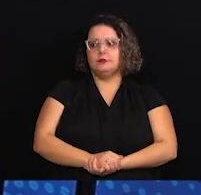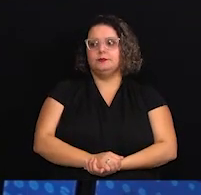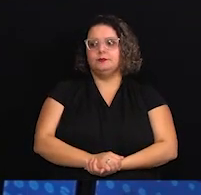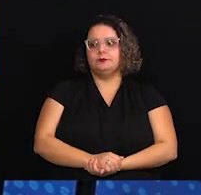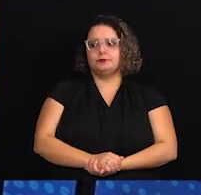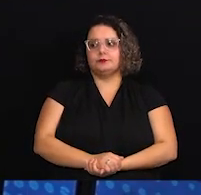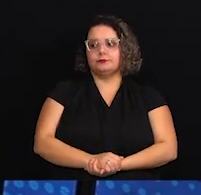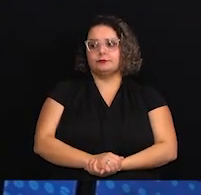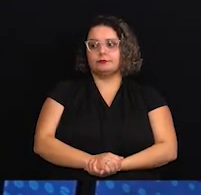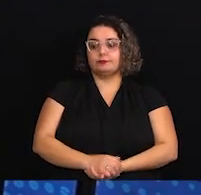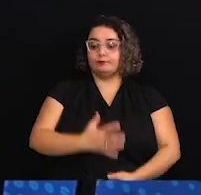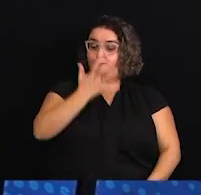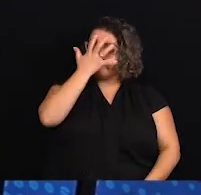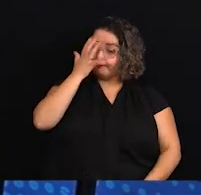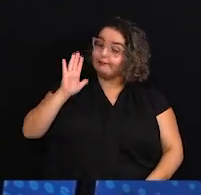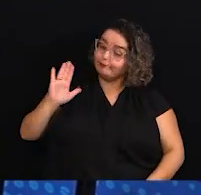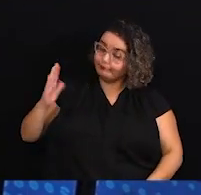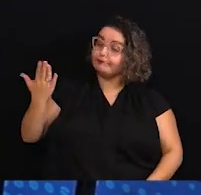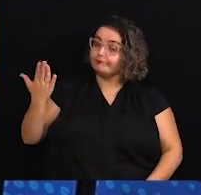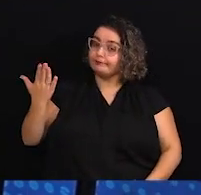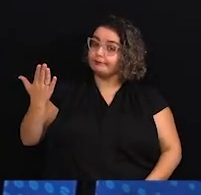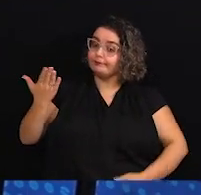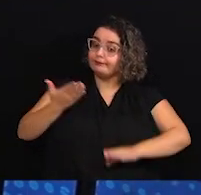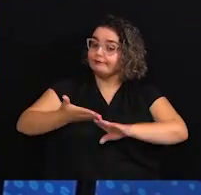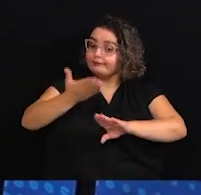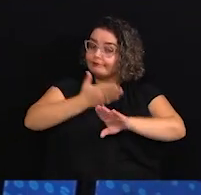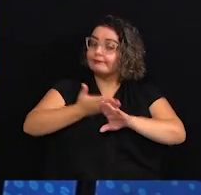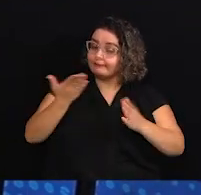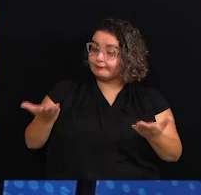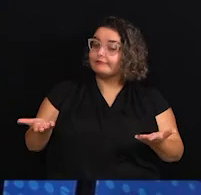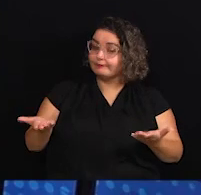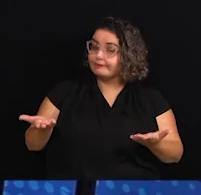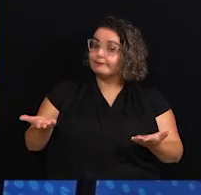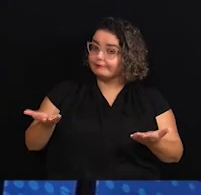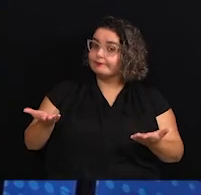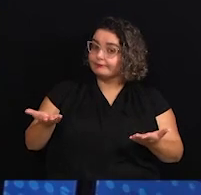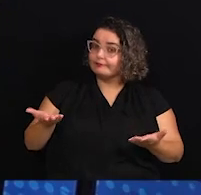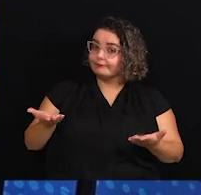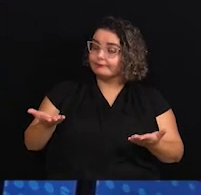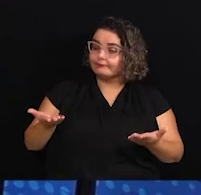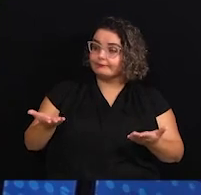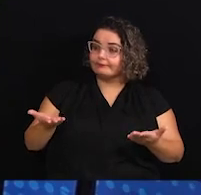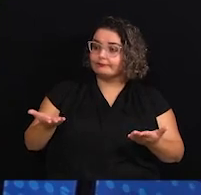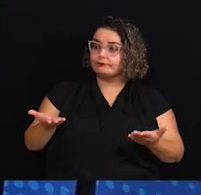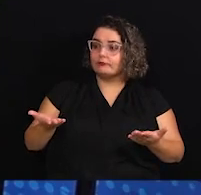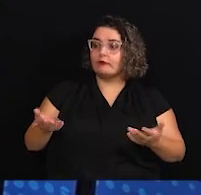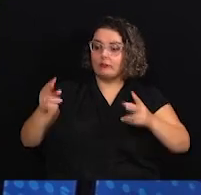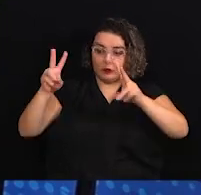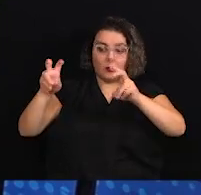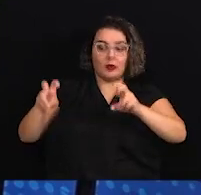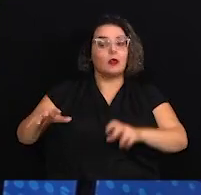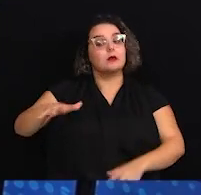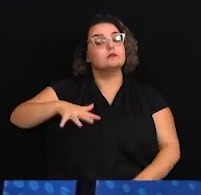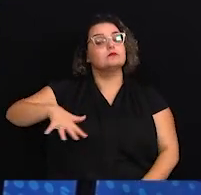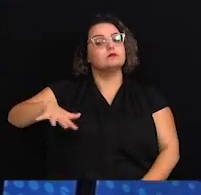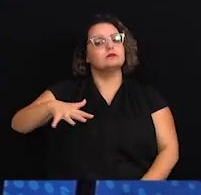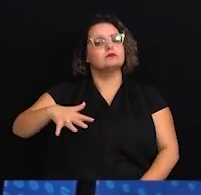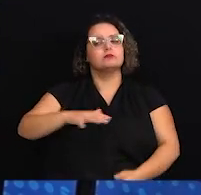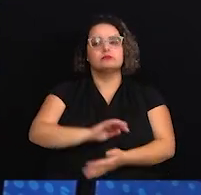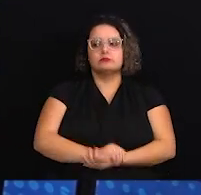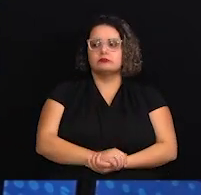né? E a hipocrisia que acaba vindo por trás disso, tá? Ele entra bastante nesse aspecto, nessa